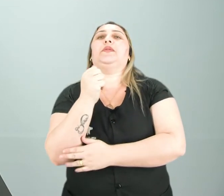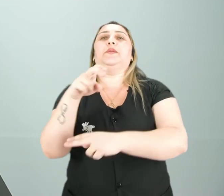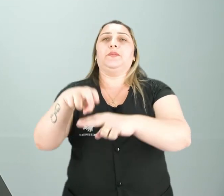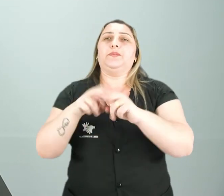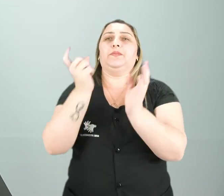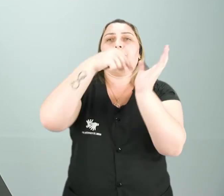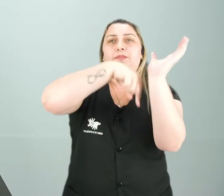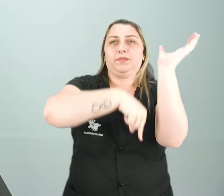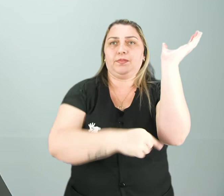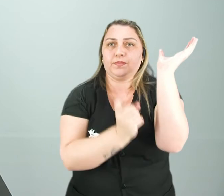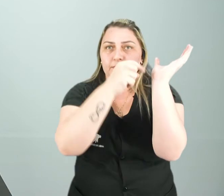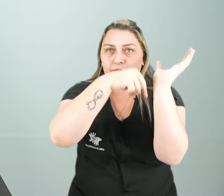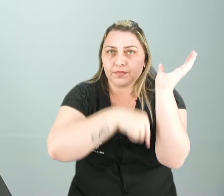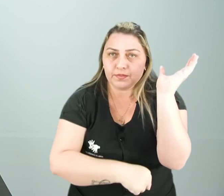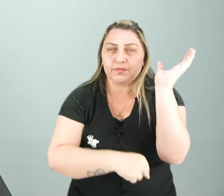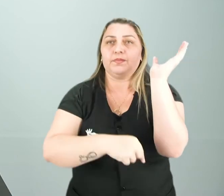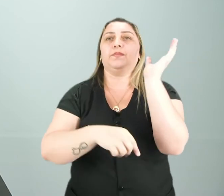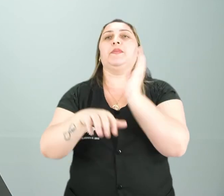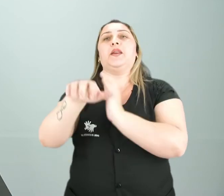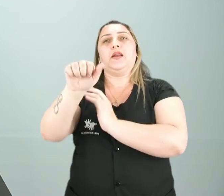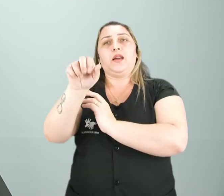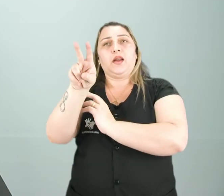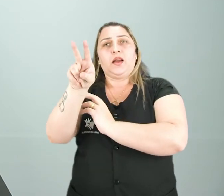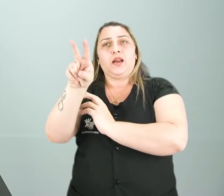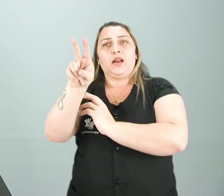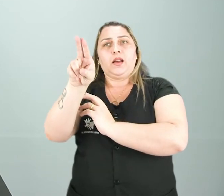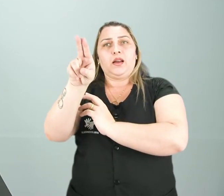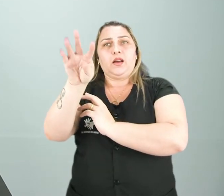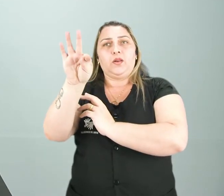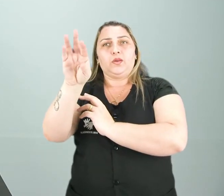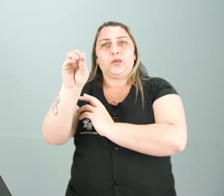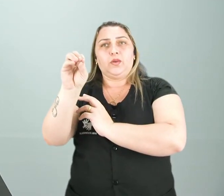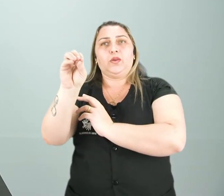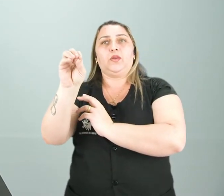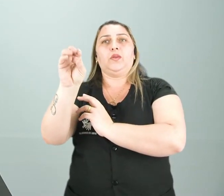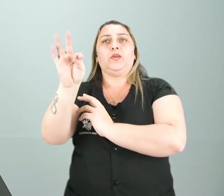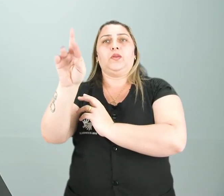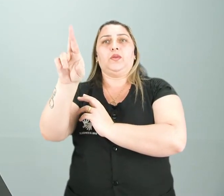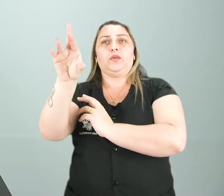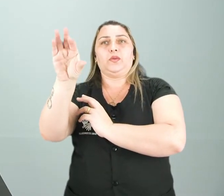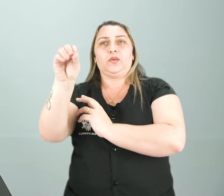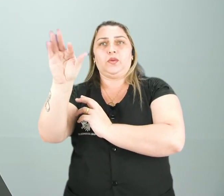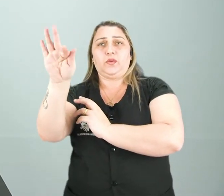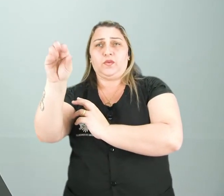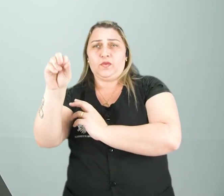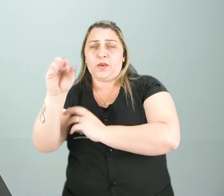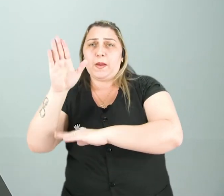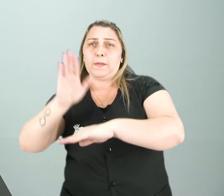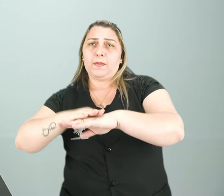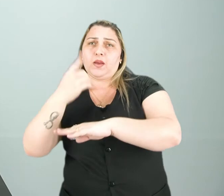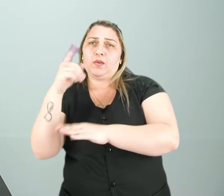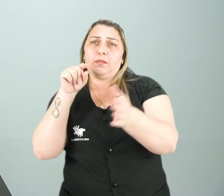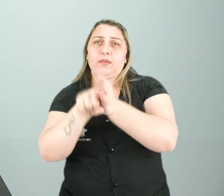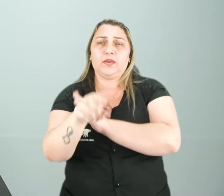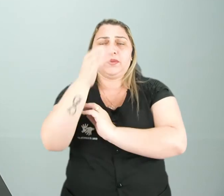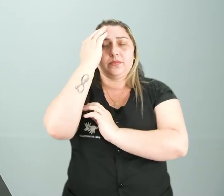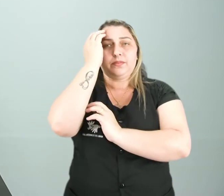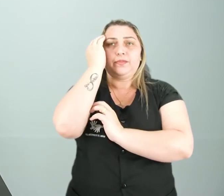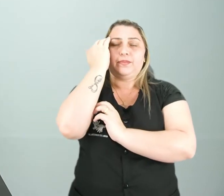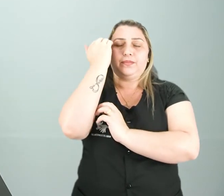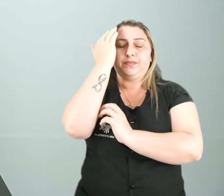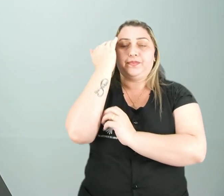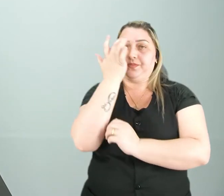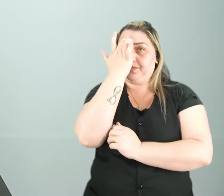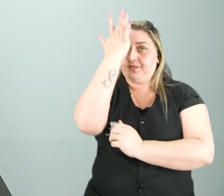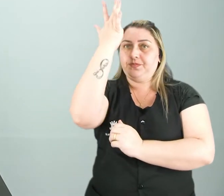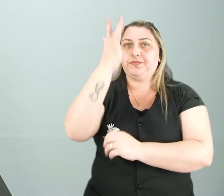eles são considerados autótrofos, certo? Vamos lá. Tem tempo para mais uma. Deixa eu pegar aqui. Essa